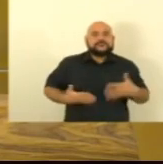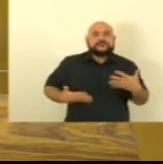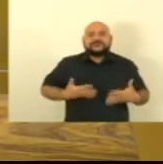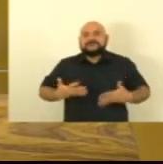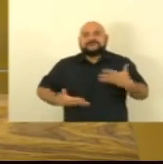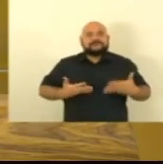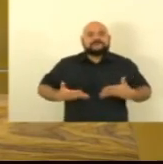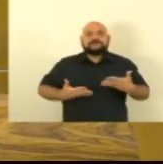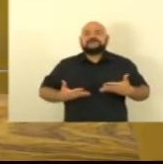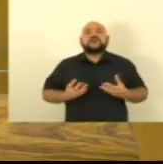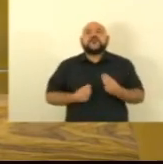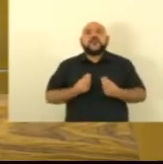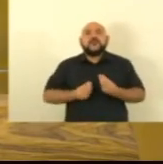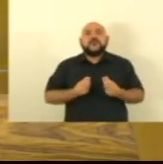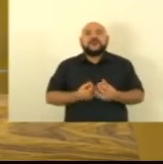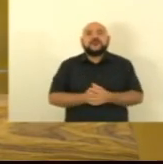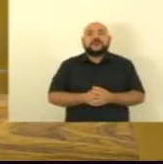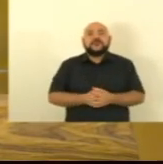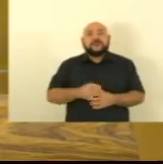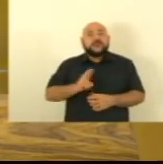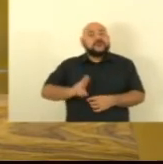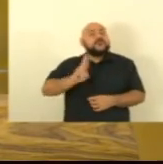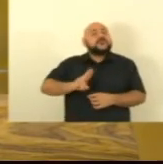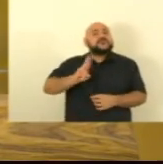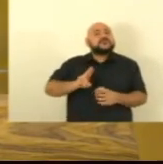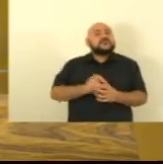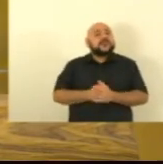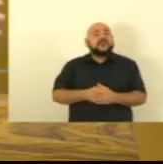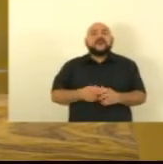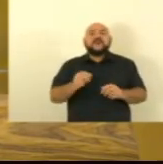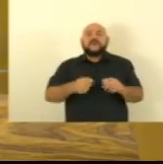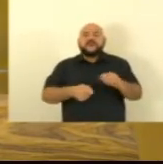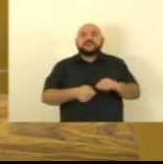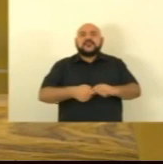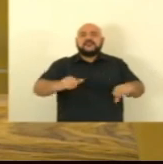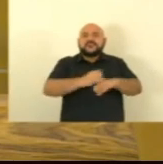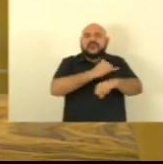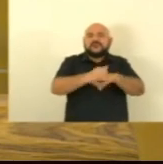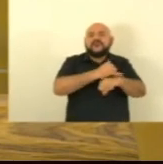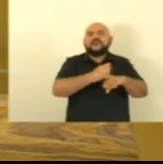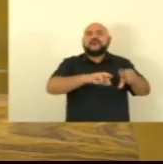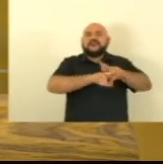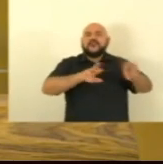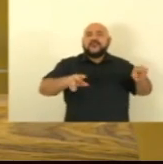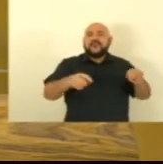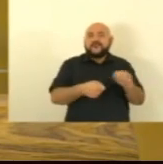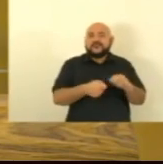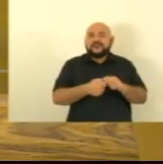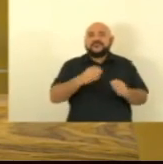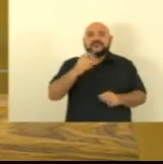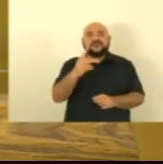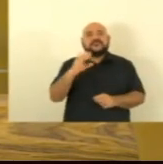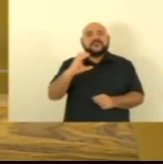usar a força que ele não conseguiu para derrubar os membros para abrir uma CPI. Agora ele vai